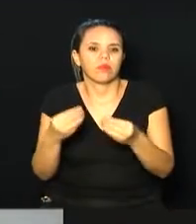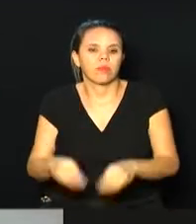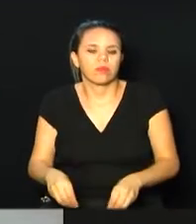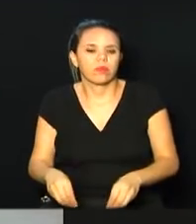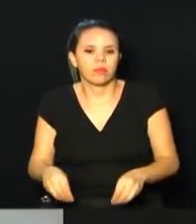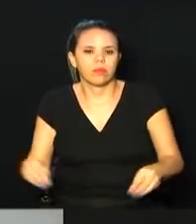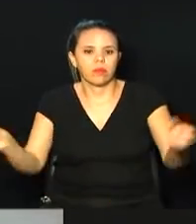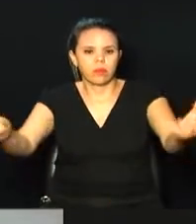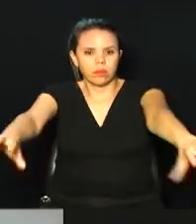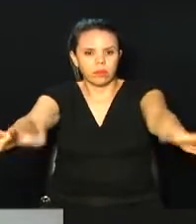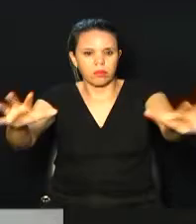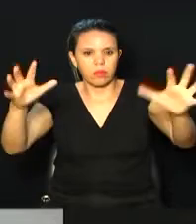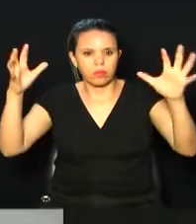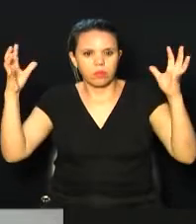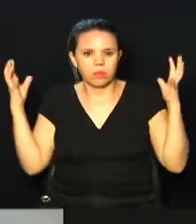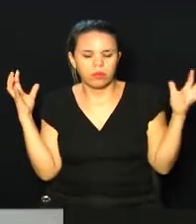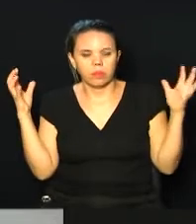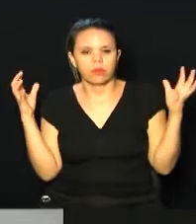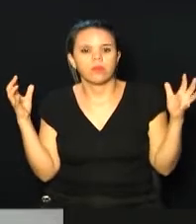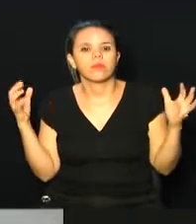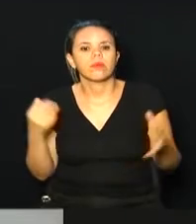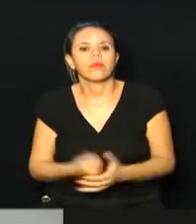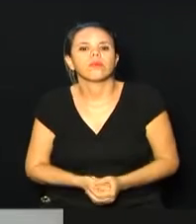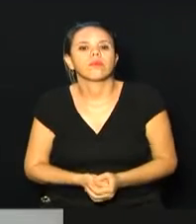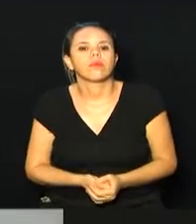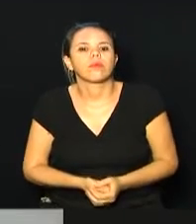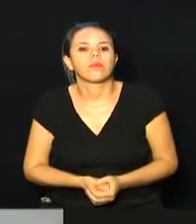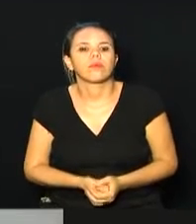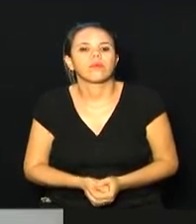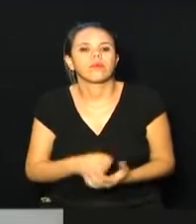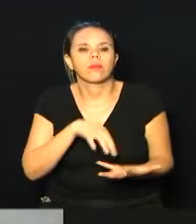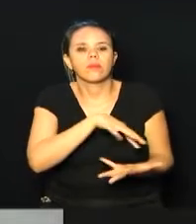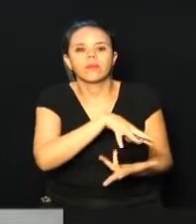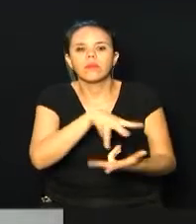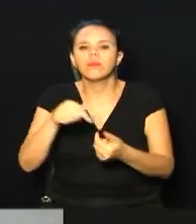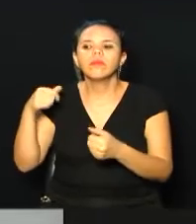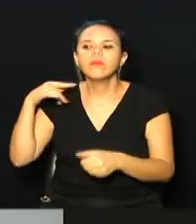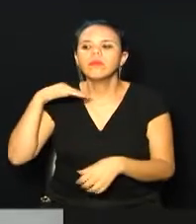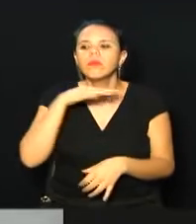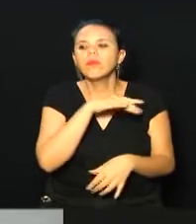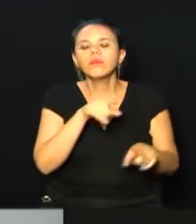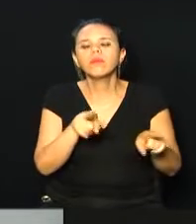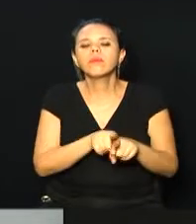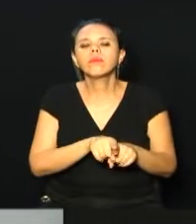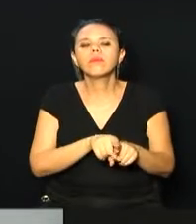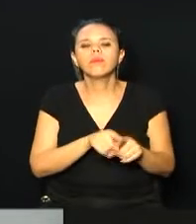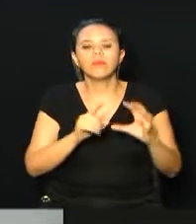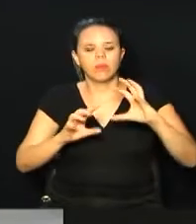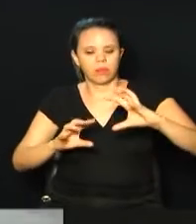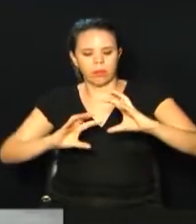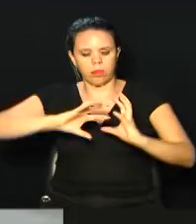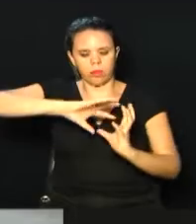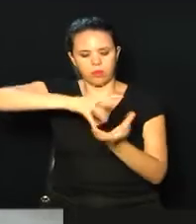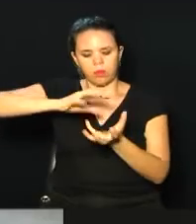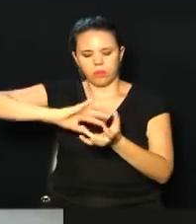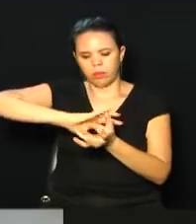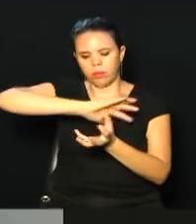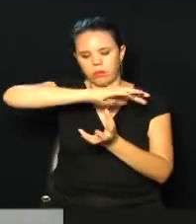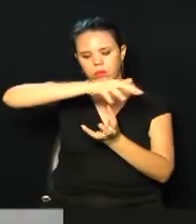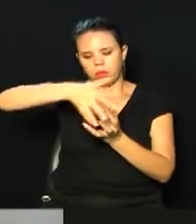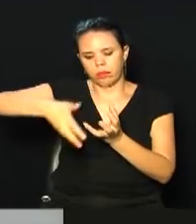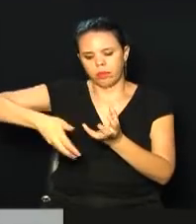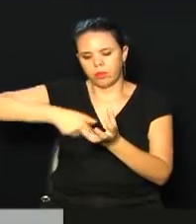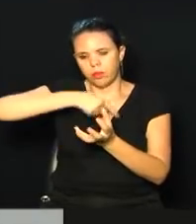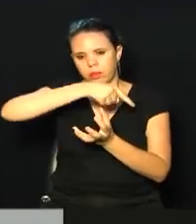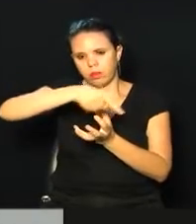gás carbônico na atmosfera, ou seja, na camada de ozônio. E se